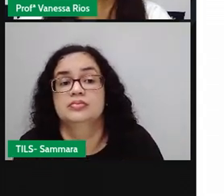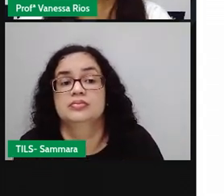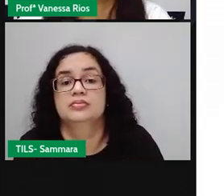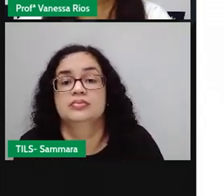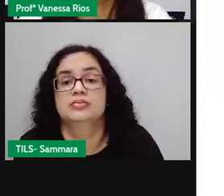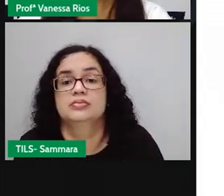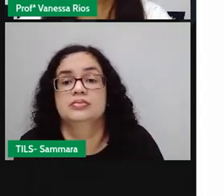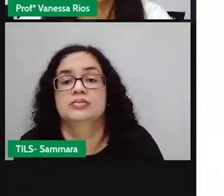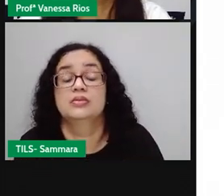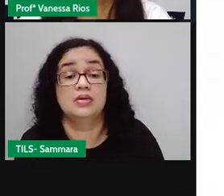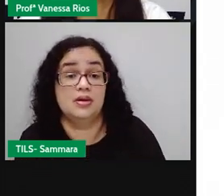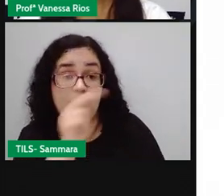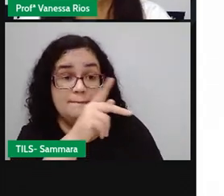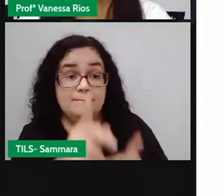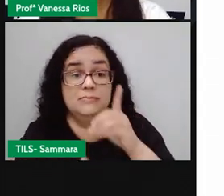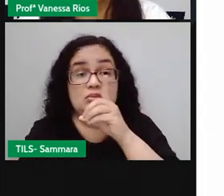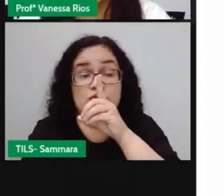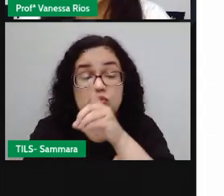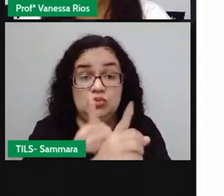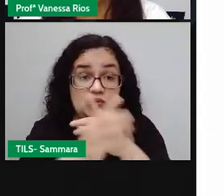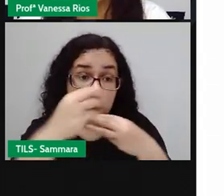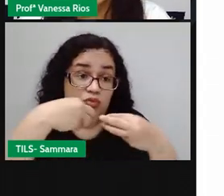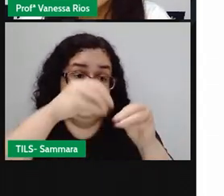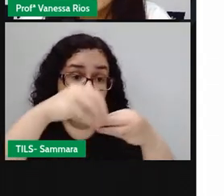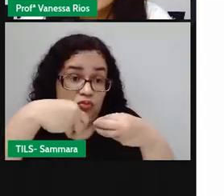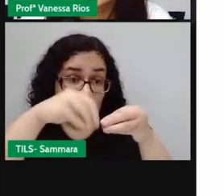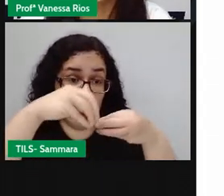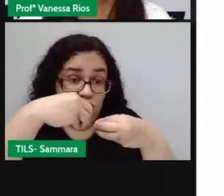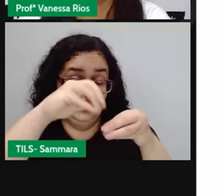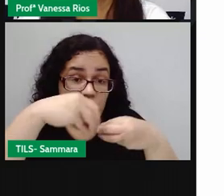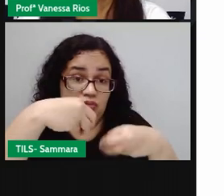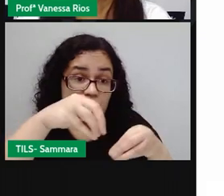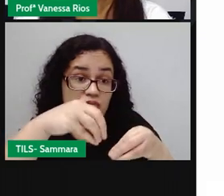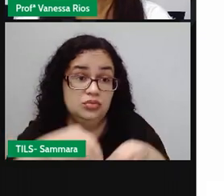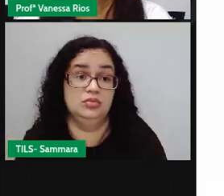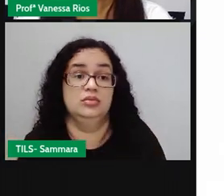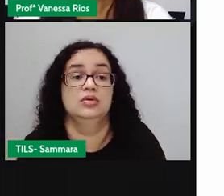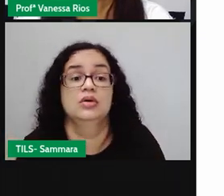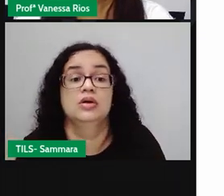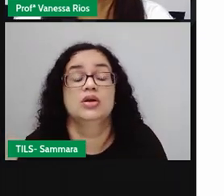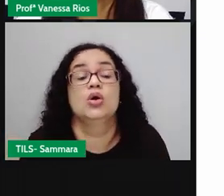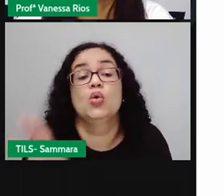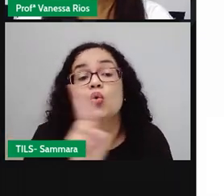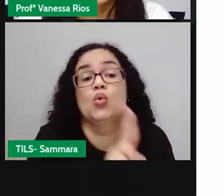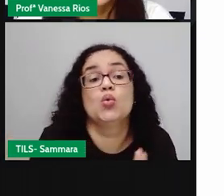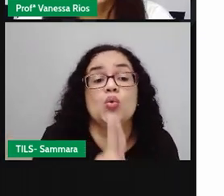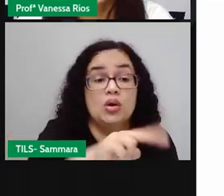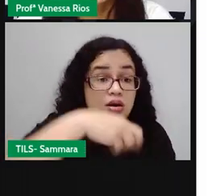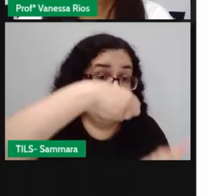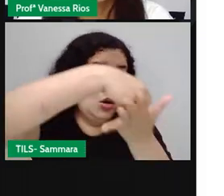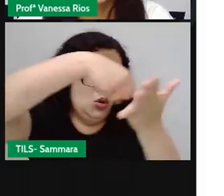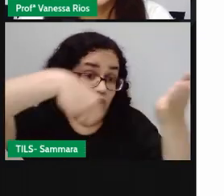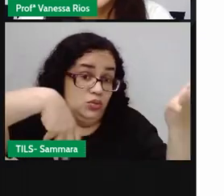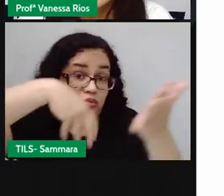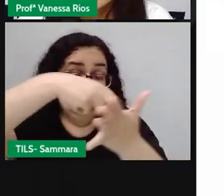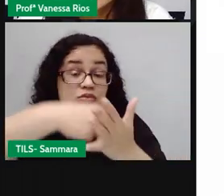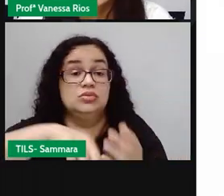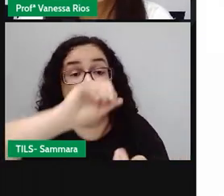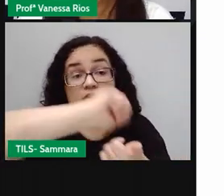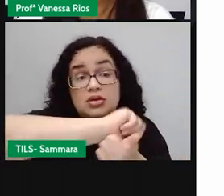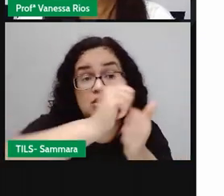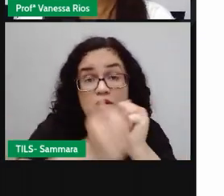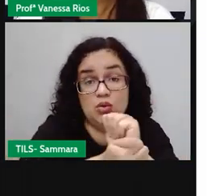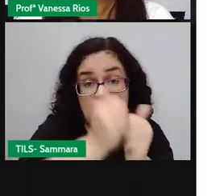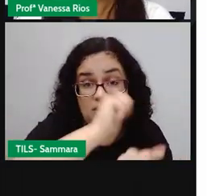Olha só, a Pro encontrou aí a dobradura, um origami, não é? Que é um tipo de atividade, né? Uma